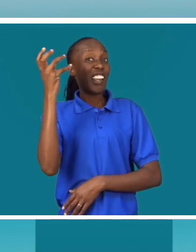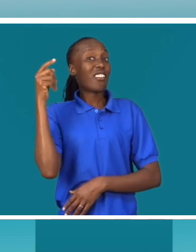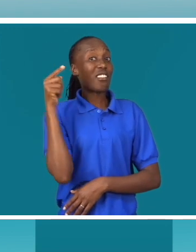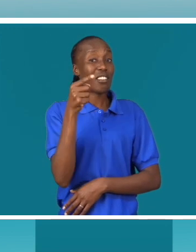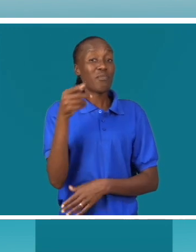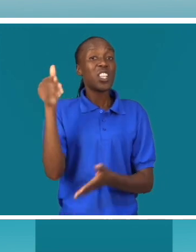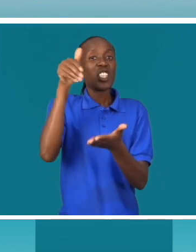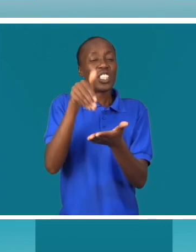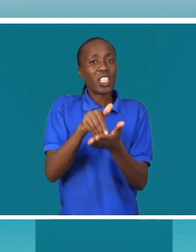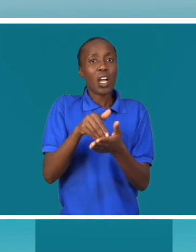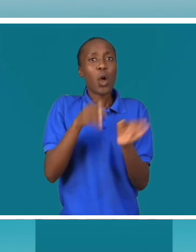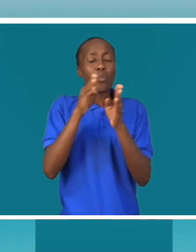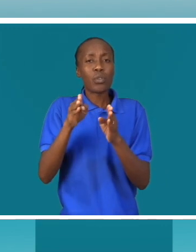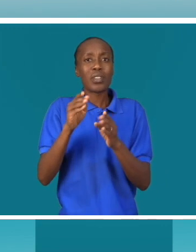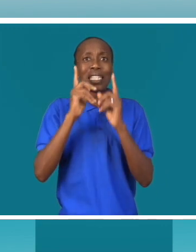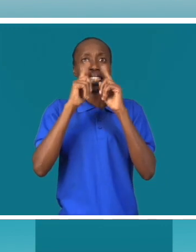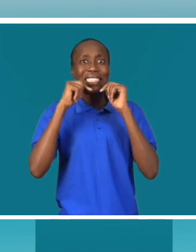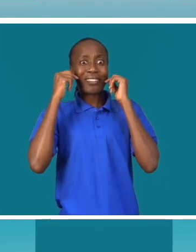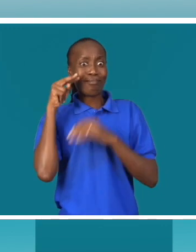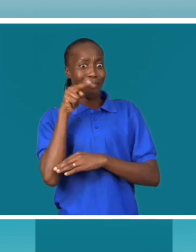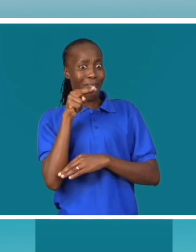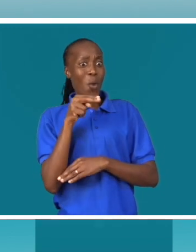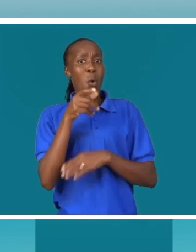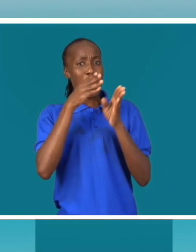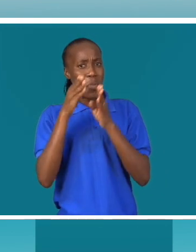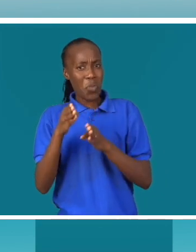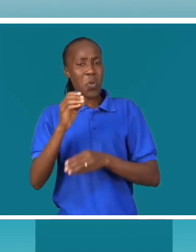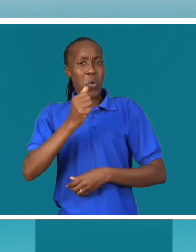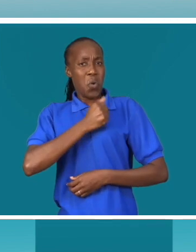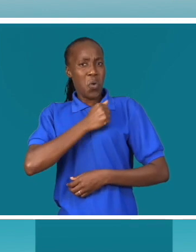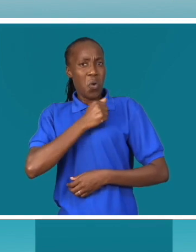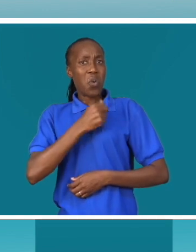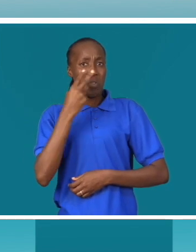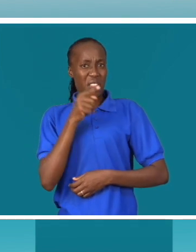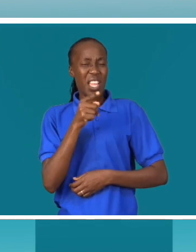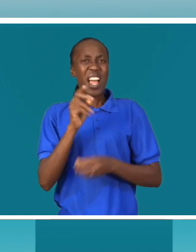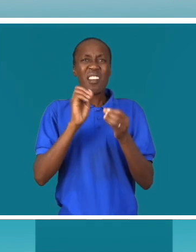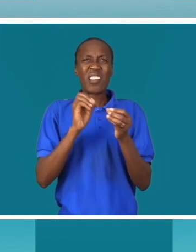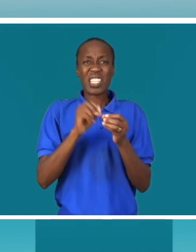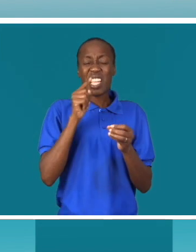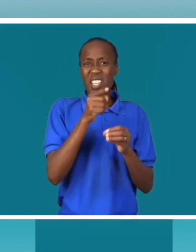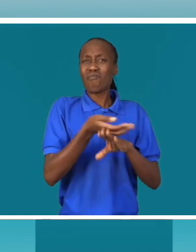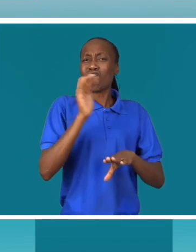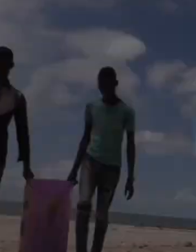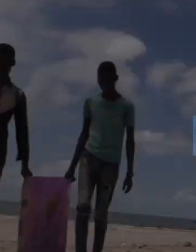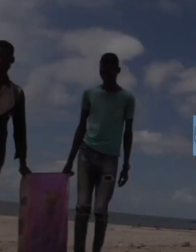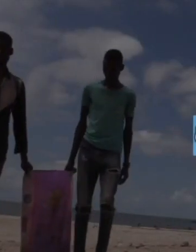lá, houve quem apoiasse e incentivasse a ideia, mas também houve quem